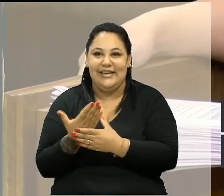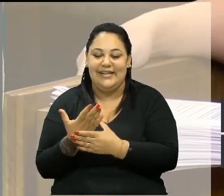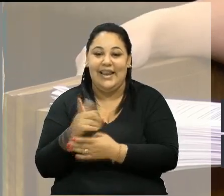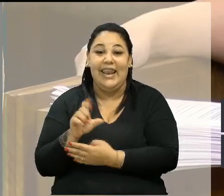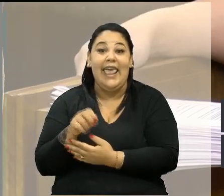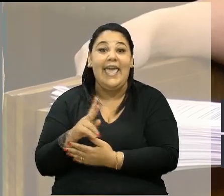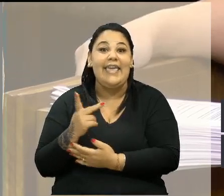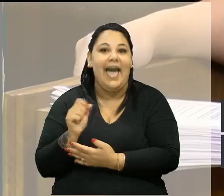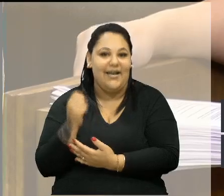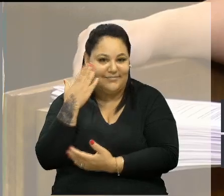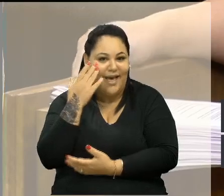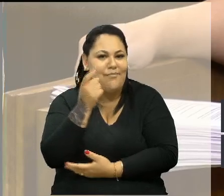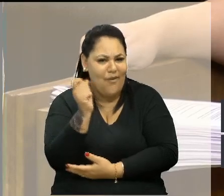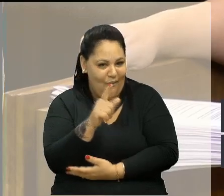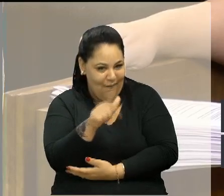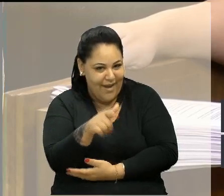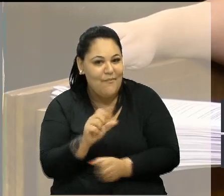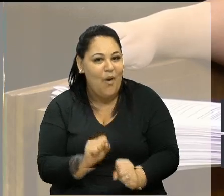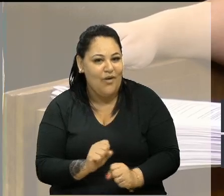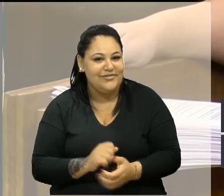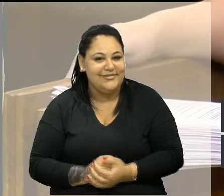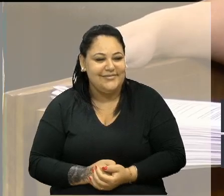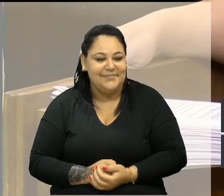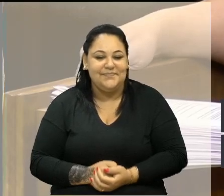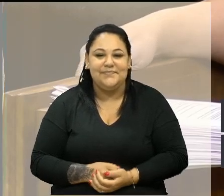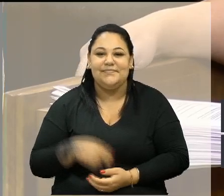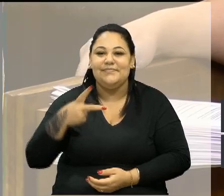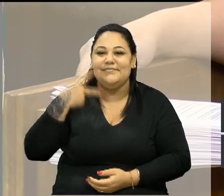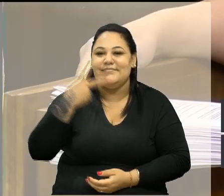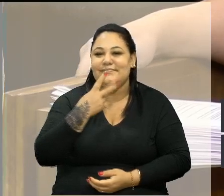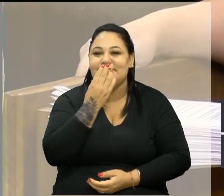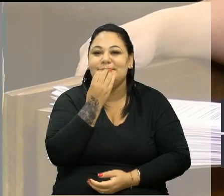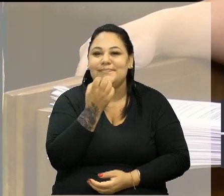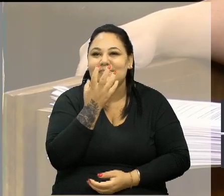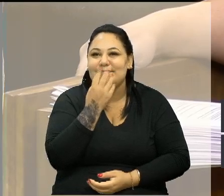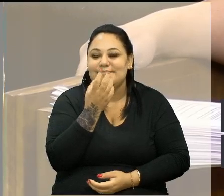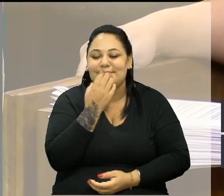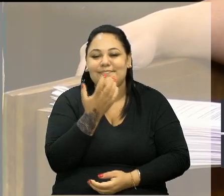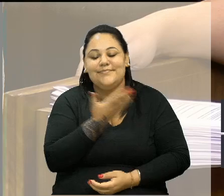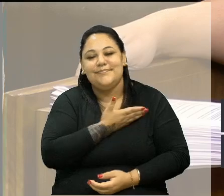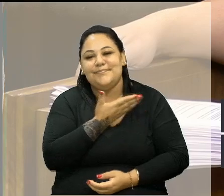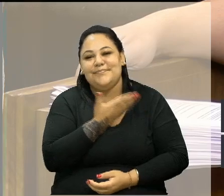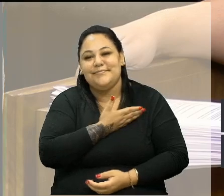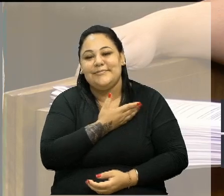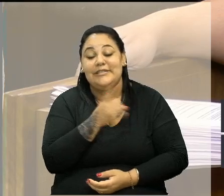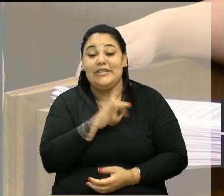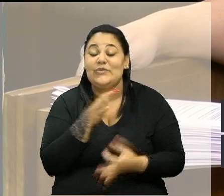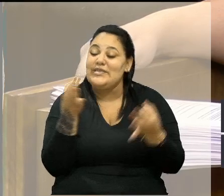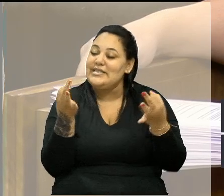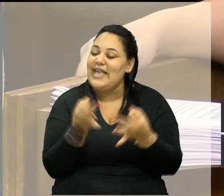sabe qual que pode, né? Vereador Camiles, um amigo, tenho